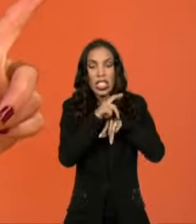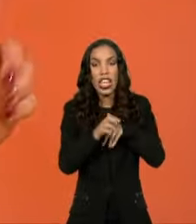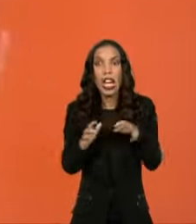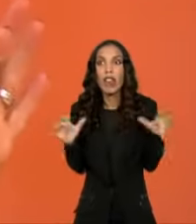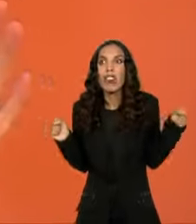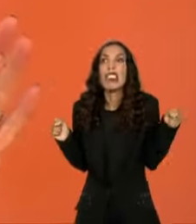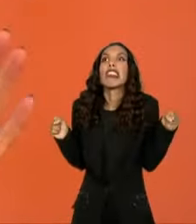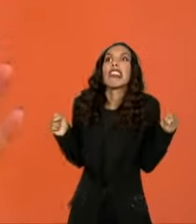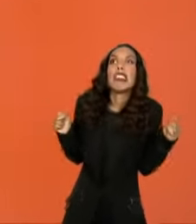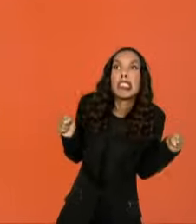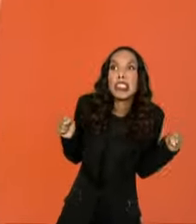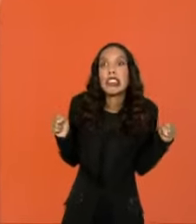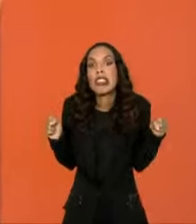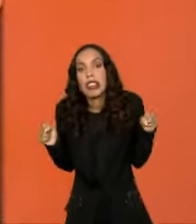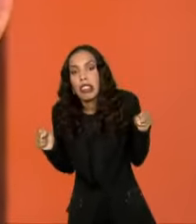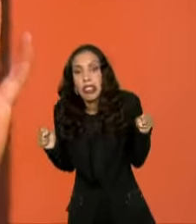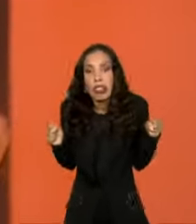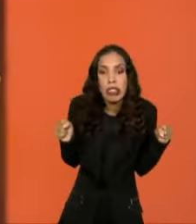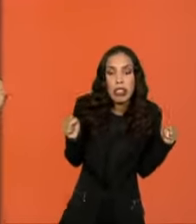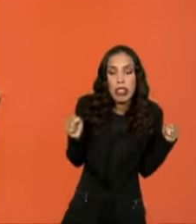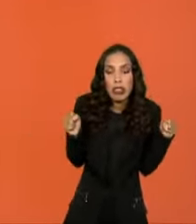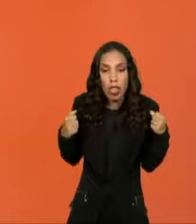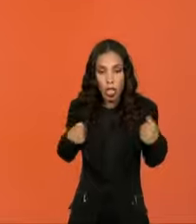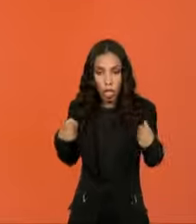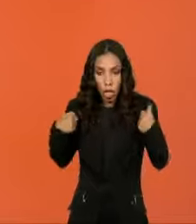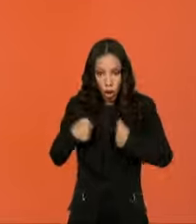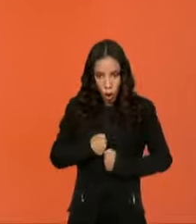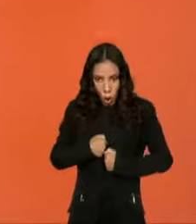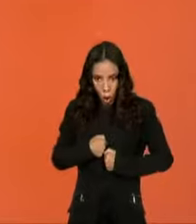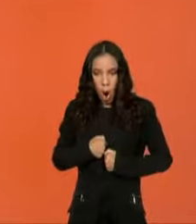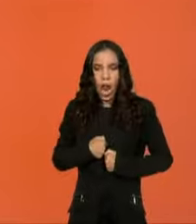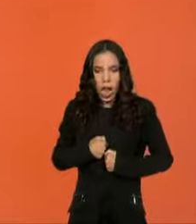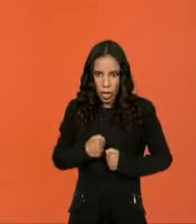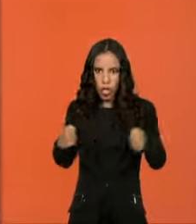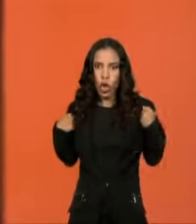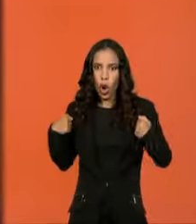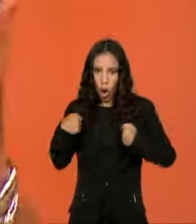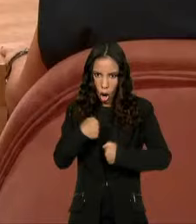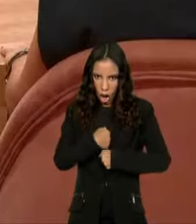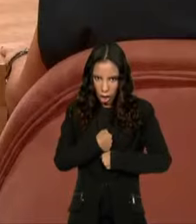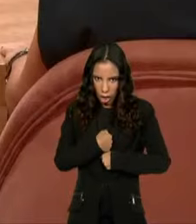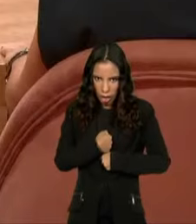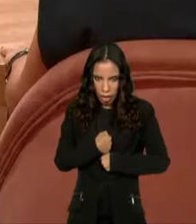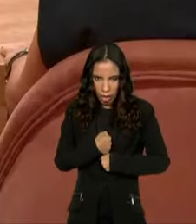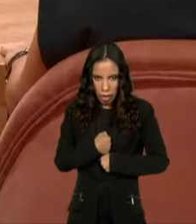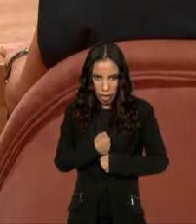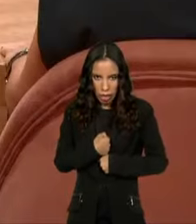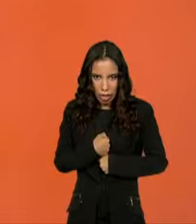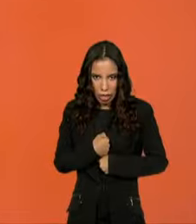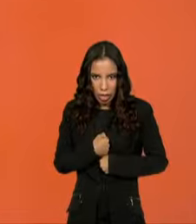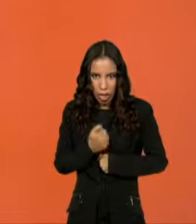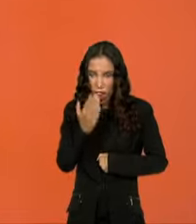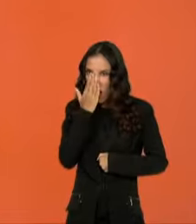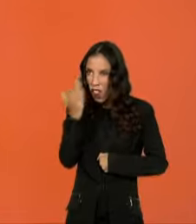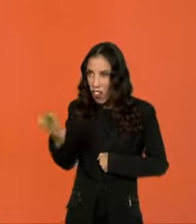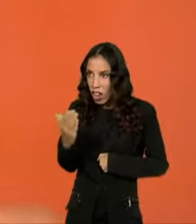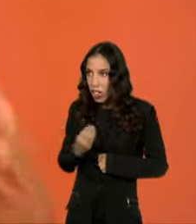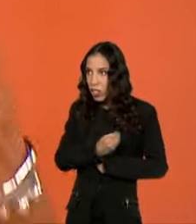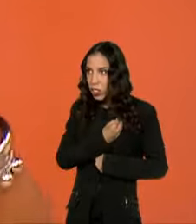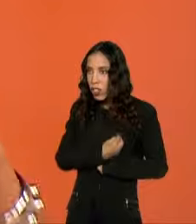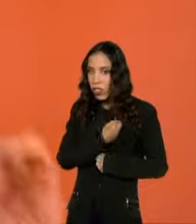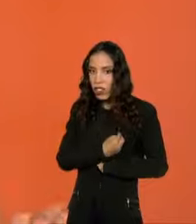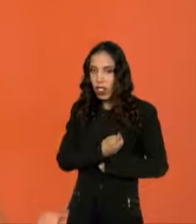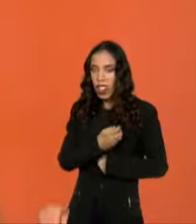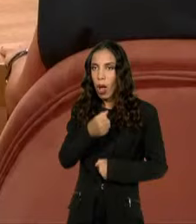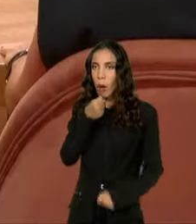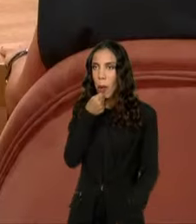ideia. E sem colete, eu nem descia, né? Não, de colete. Você acha que a gente fica de frente da câmera, ao vivo, falando